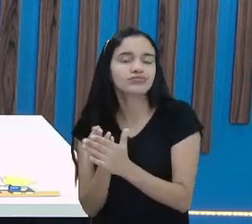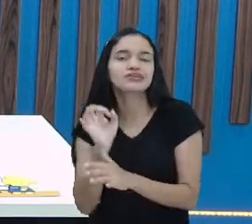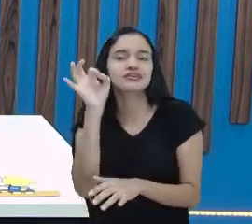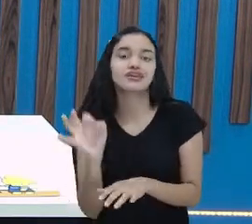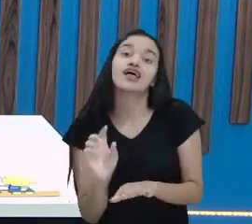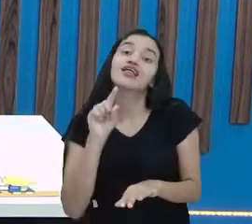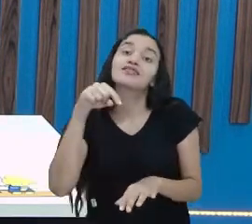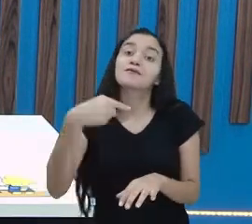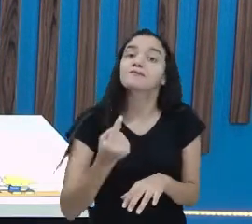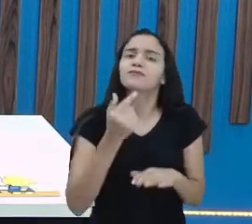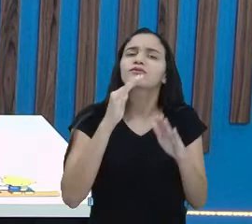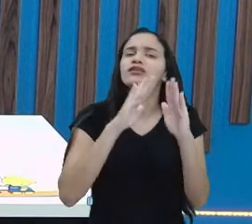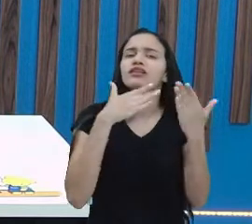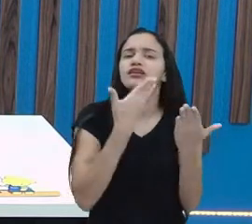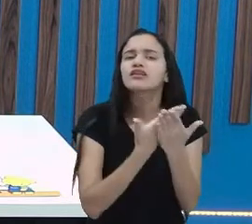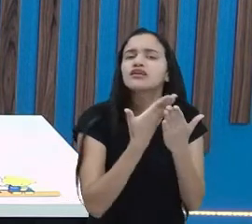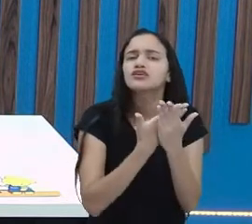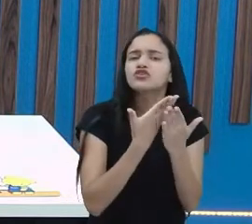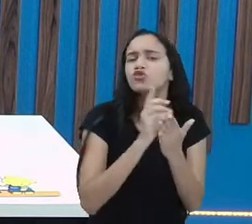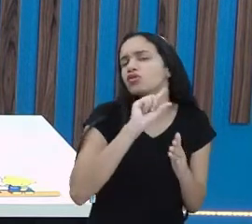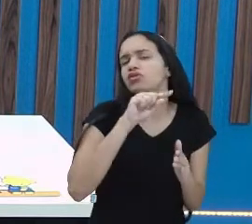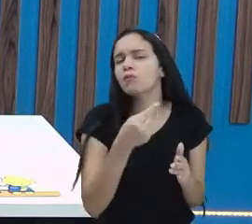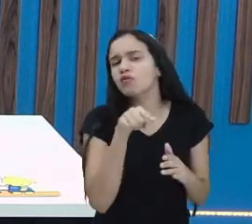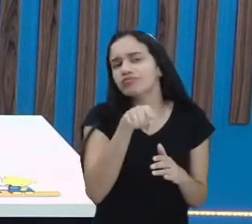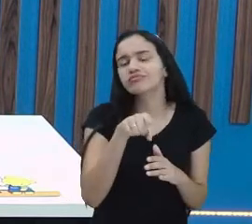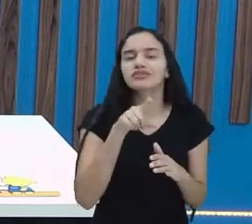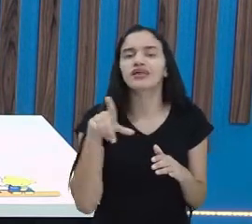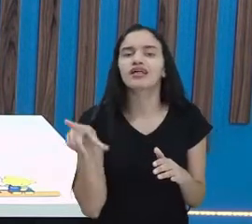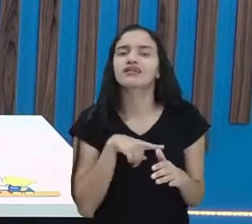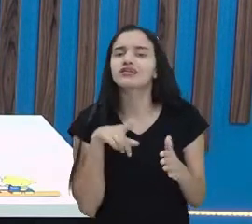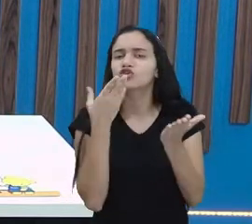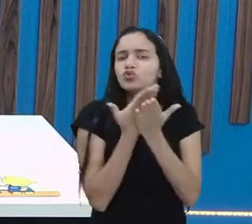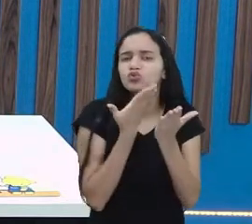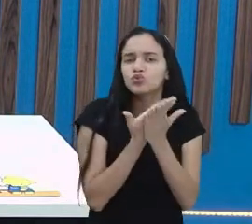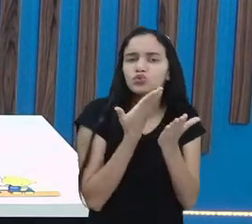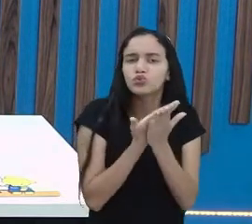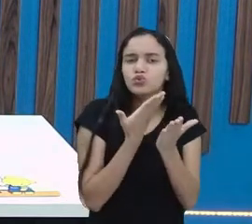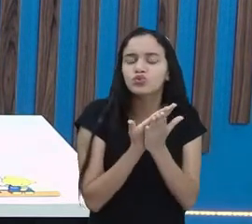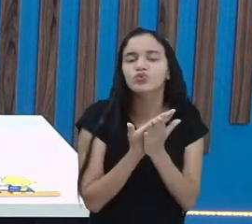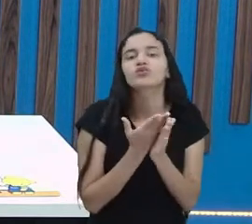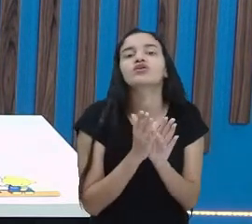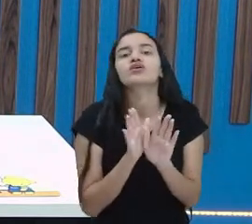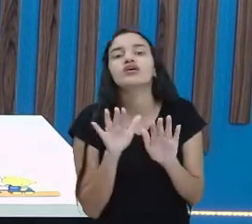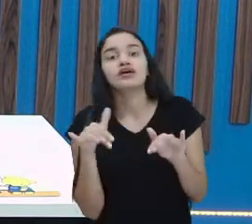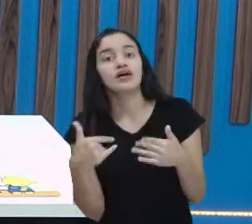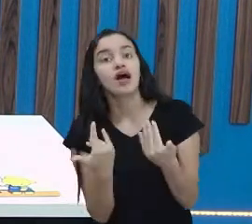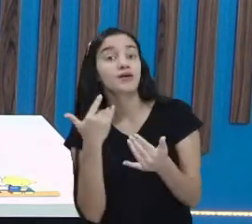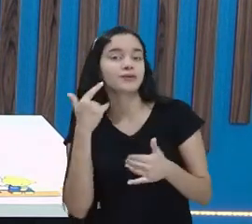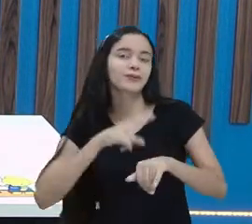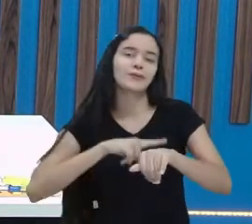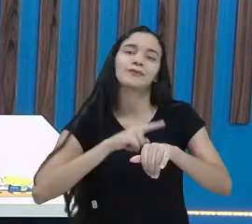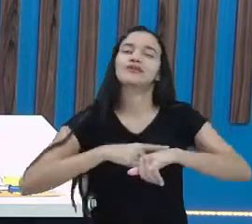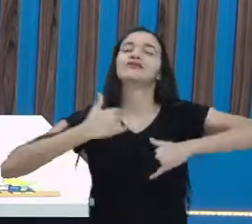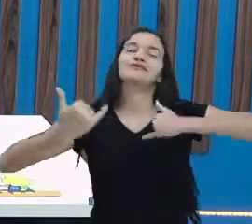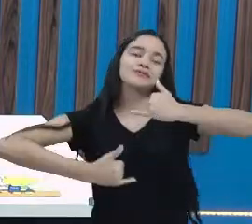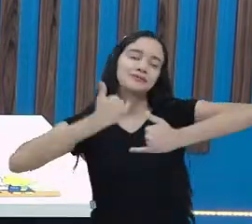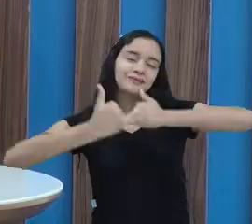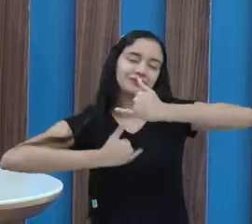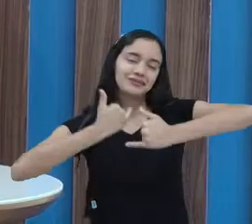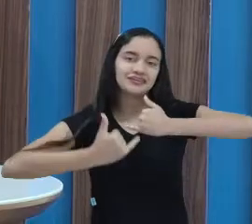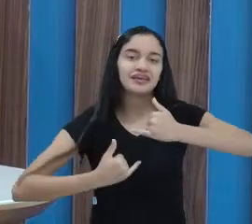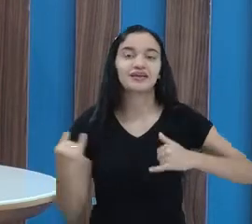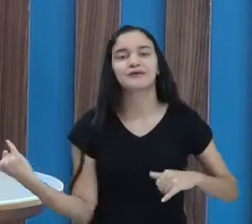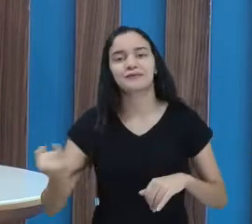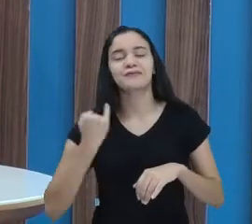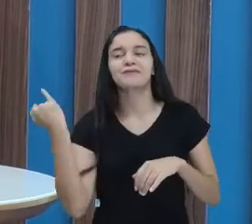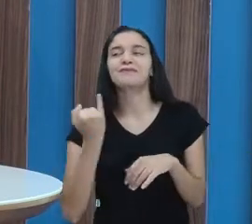da escola, o que é que você faz? Se você tem reforço, se não tem reforço, se você não tem reforço... Brincar, não é isso que é tão importante.